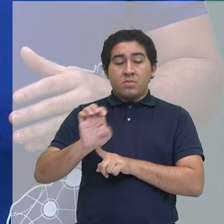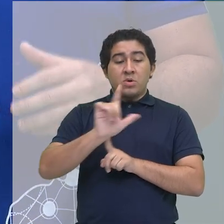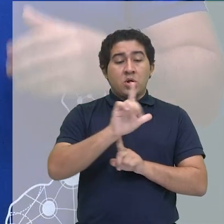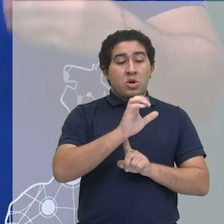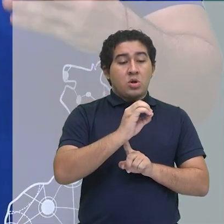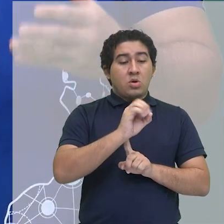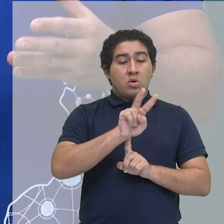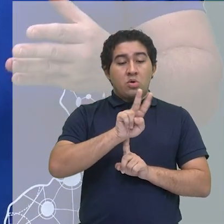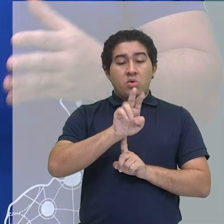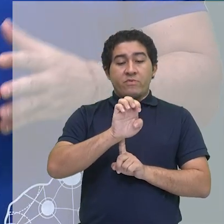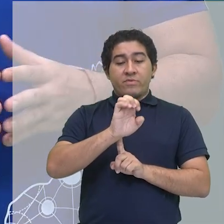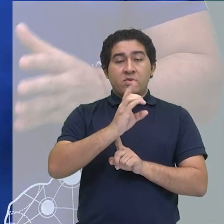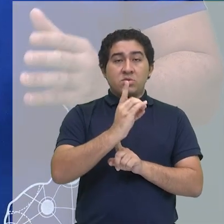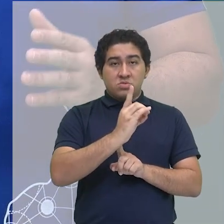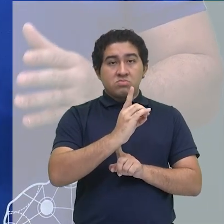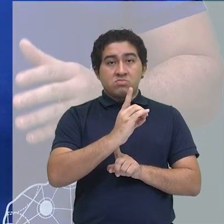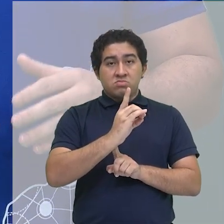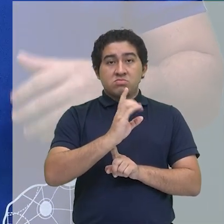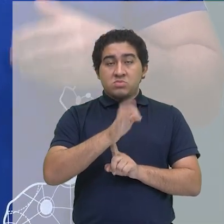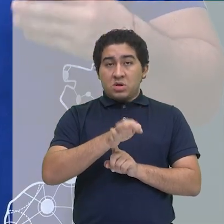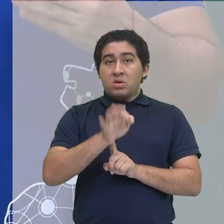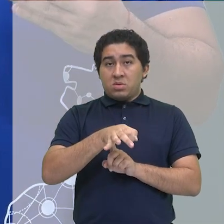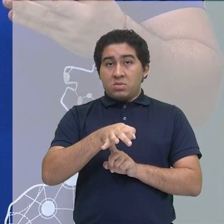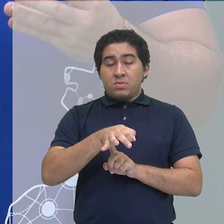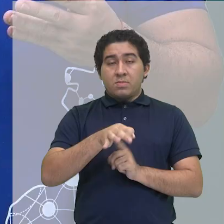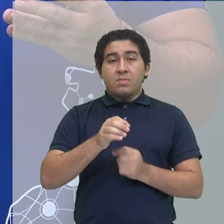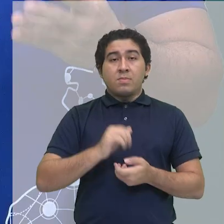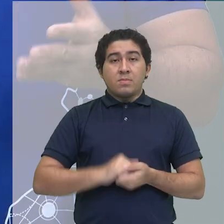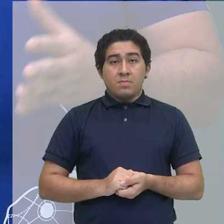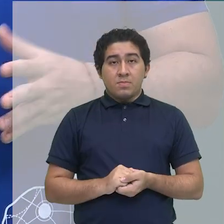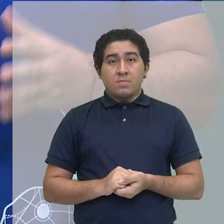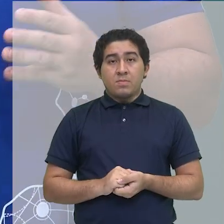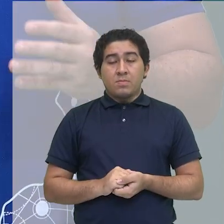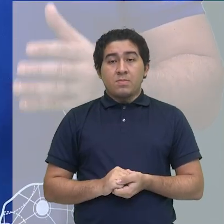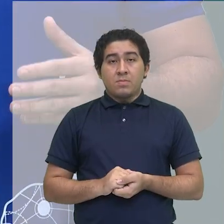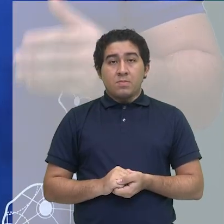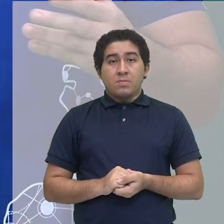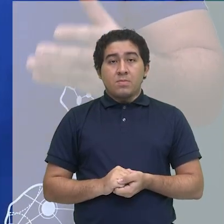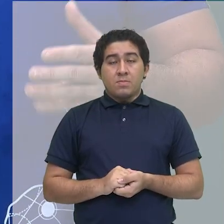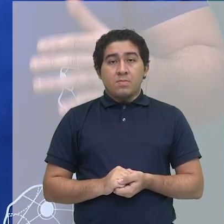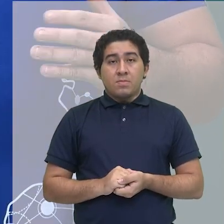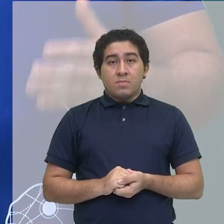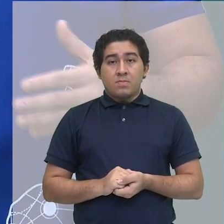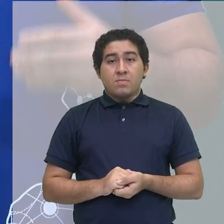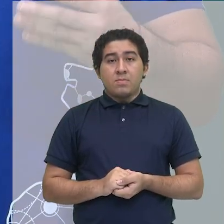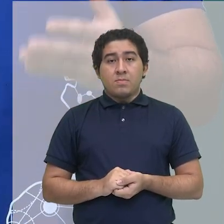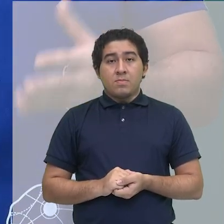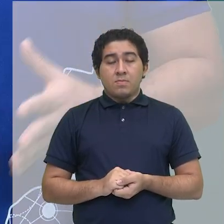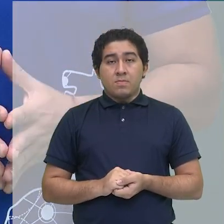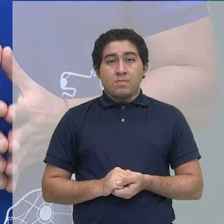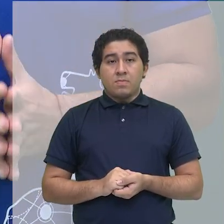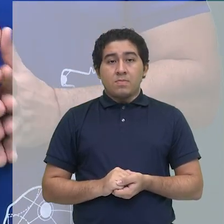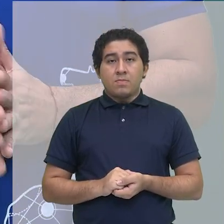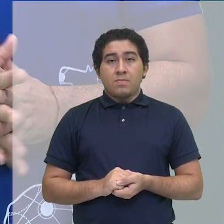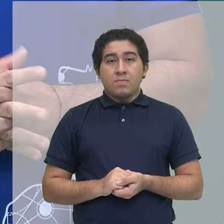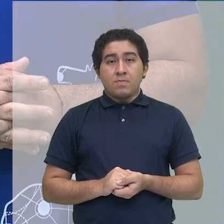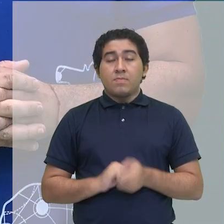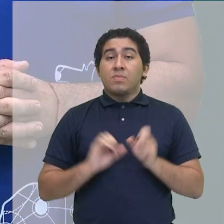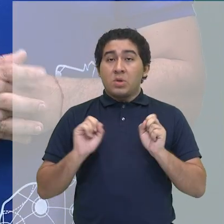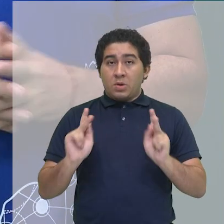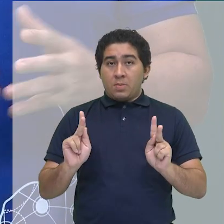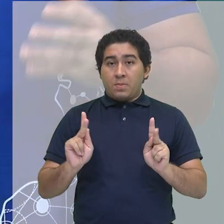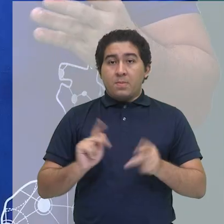I loved the show. I loved your idea. Eu amei o show, amei a sua ideia,